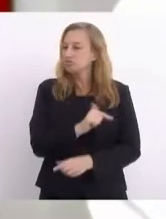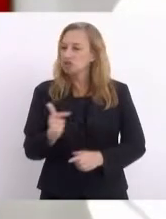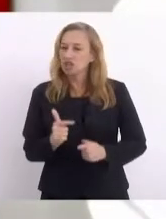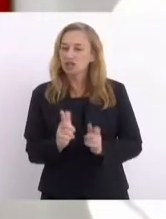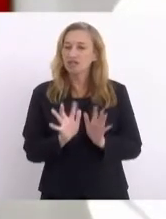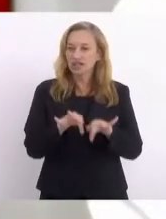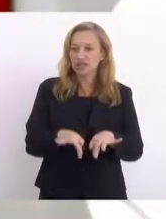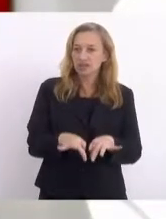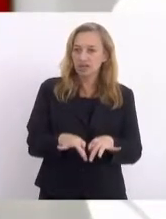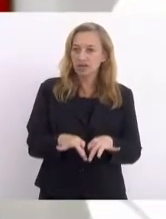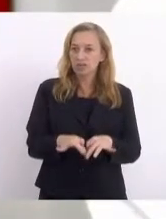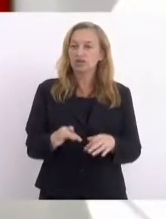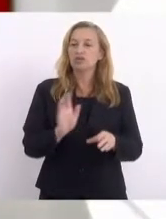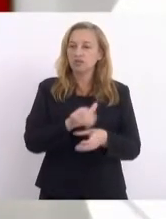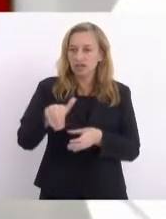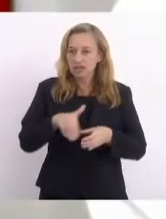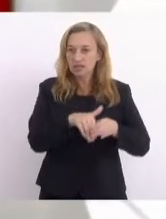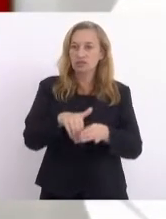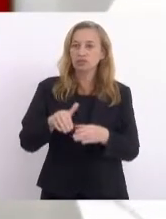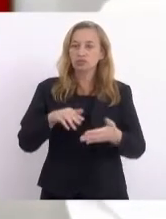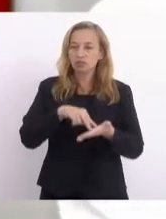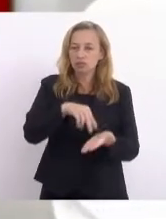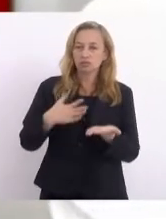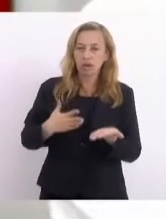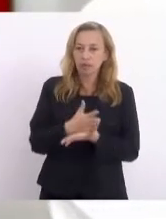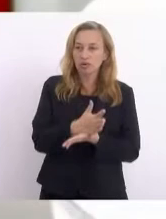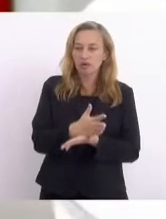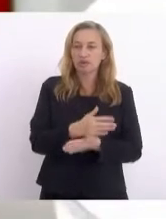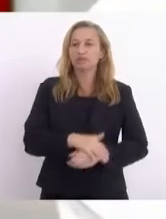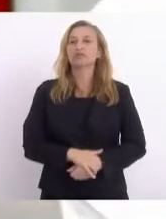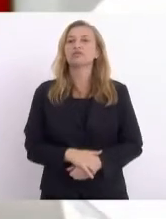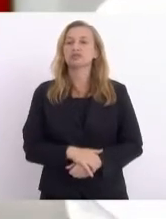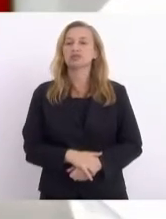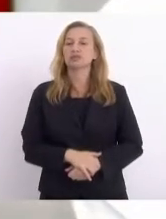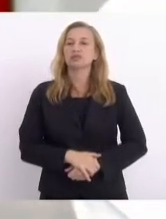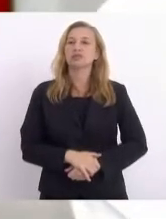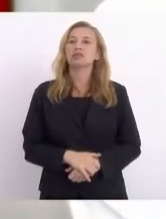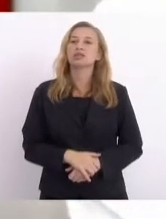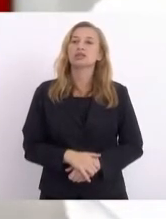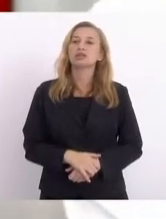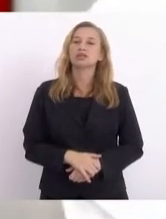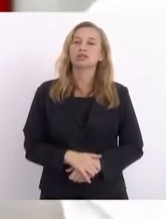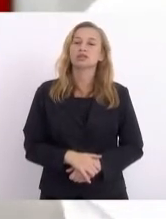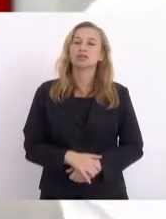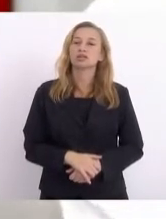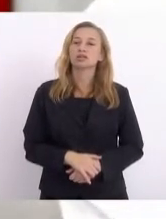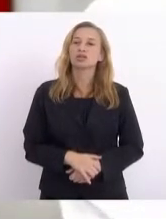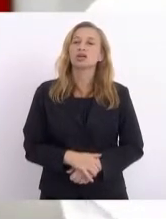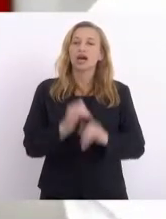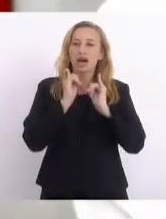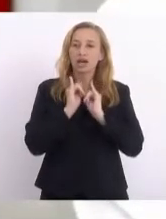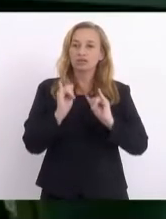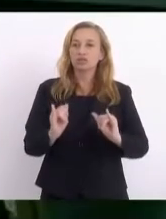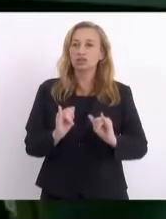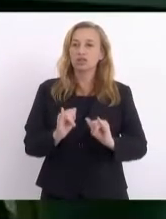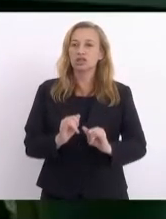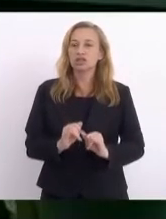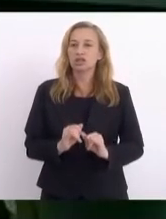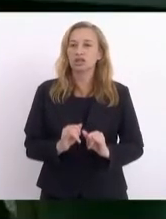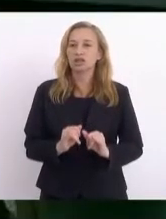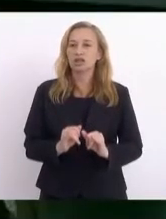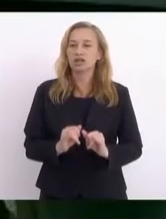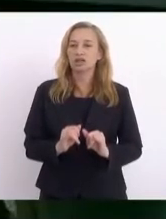discutir, encerrada a discussão, em votação, senhores que aprovam, permaneçam como estão, aprovado. Vai a promulgação. Anuncio. Para declarar o voto